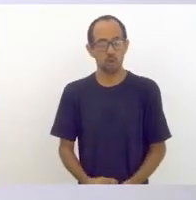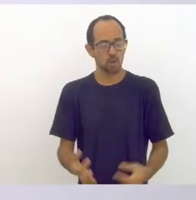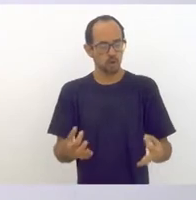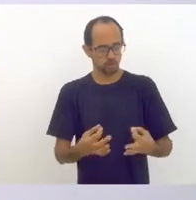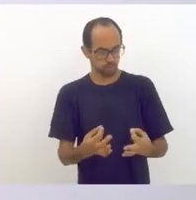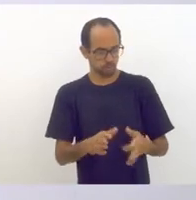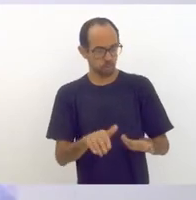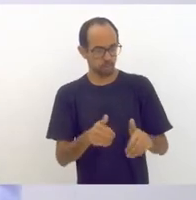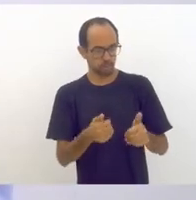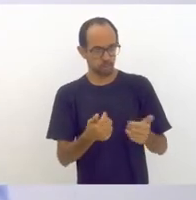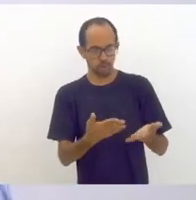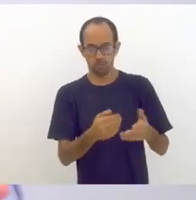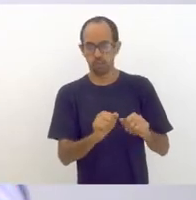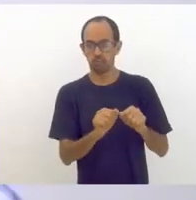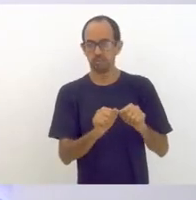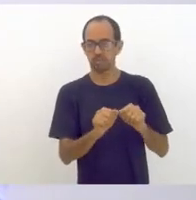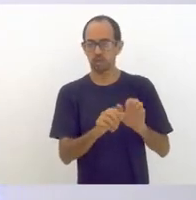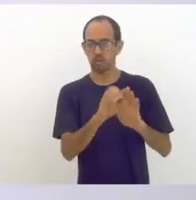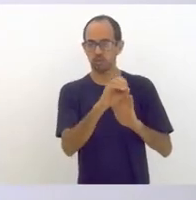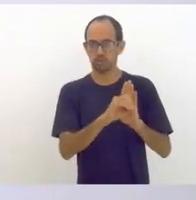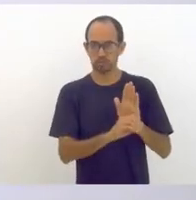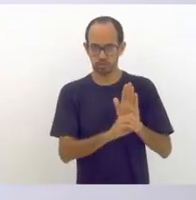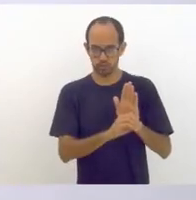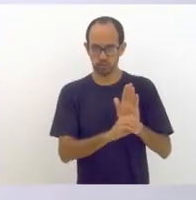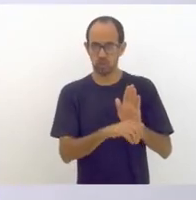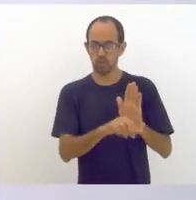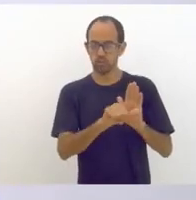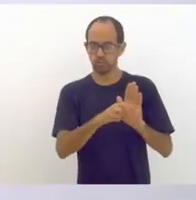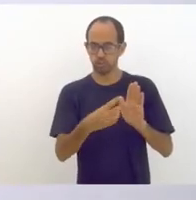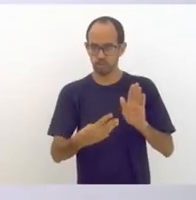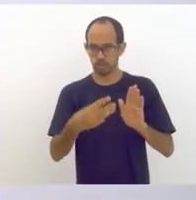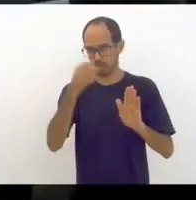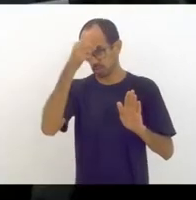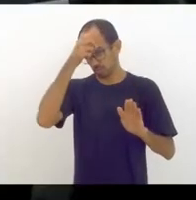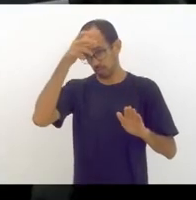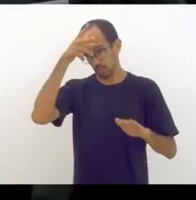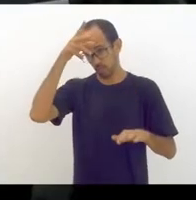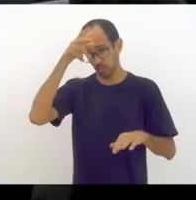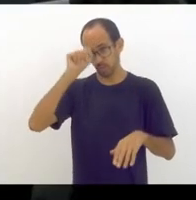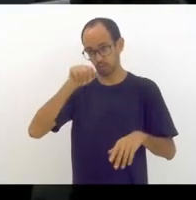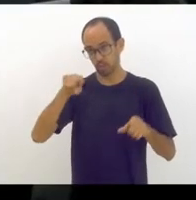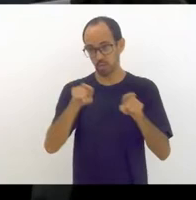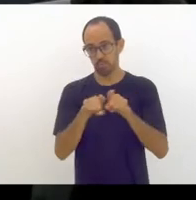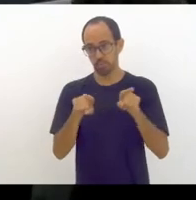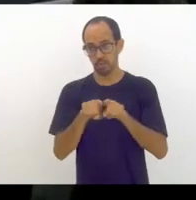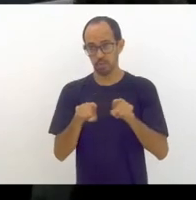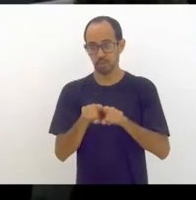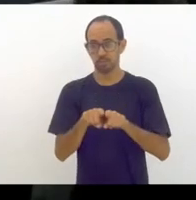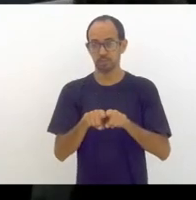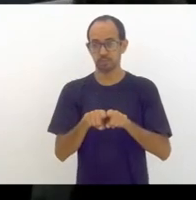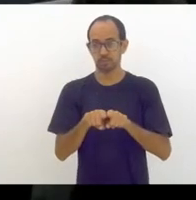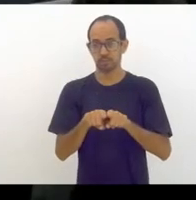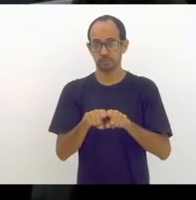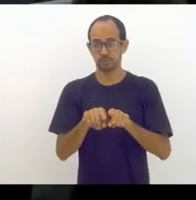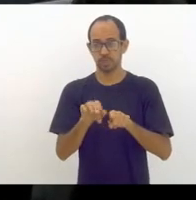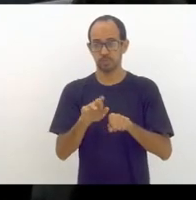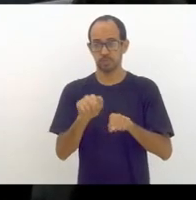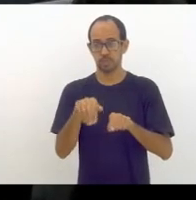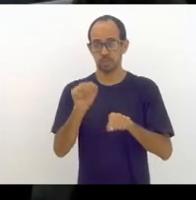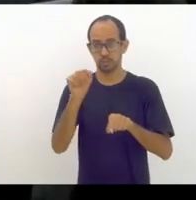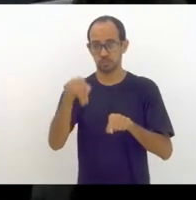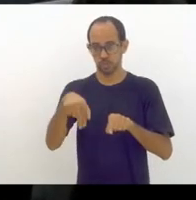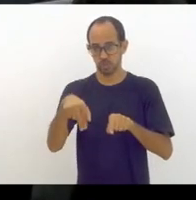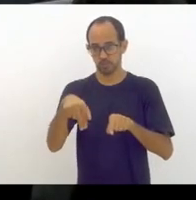vamos também oficiar aos 13 prefeitos. Vamos oficiar aos 13 prefeitos e a Firjan,